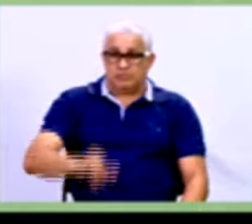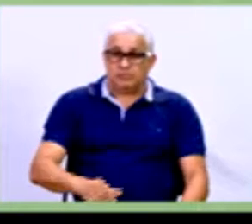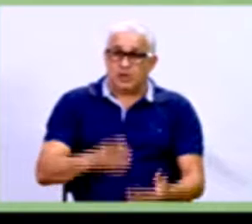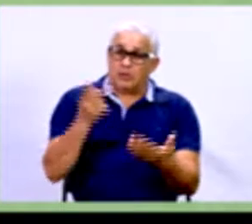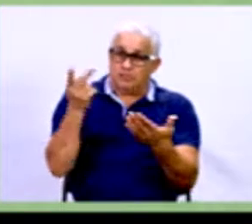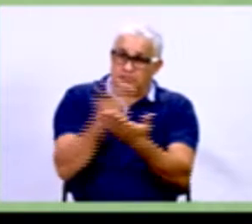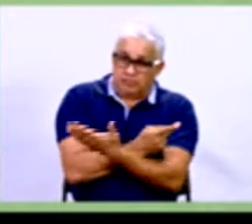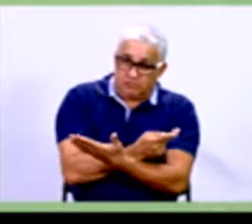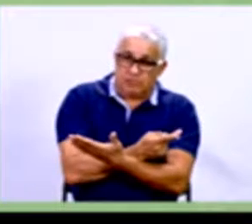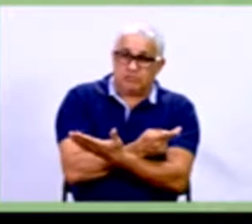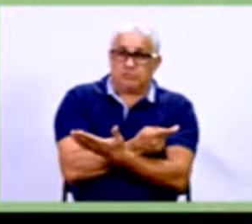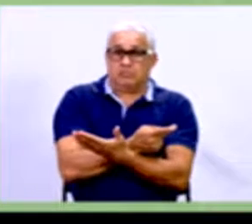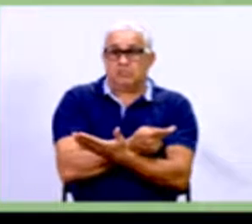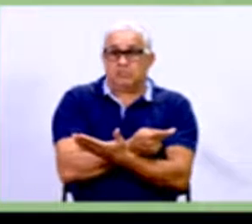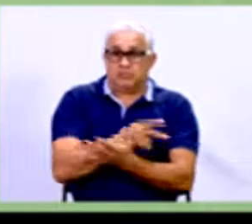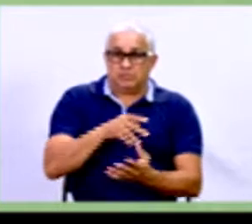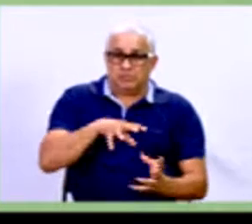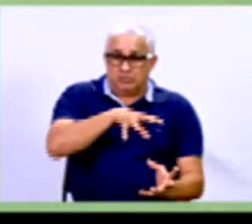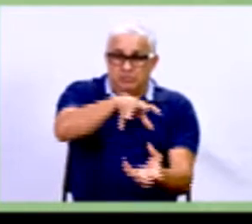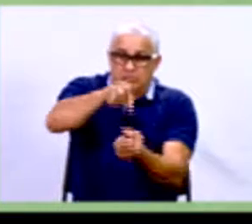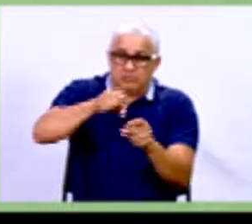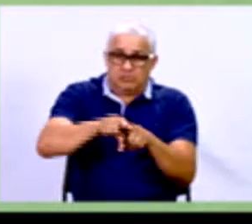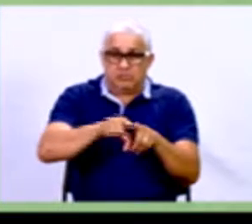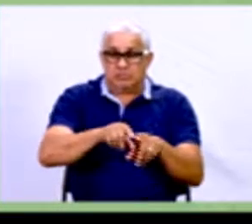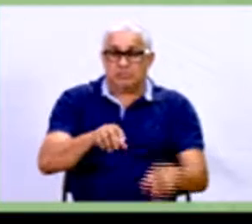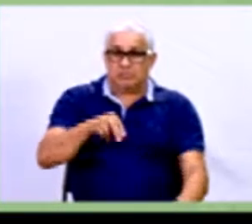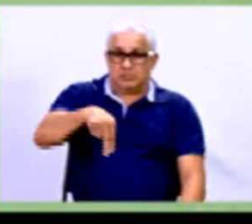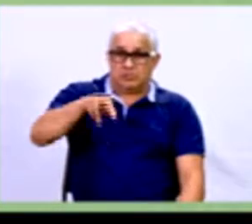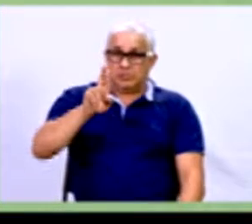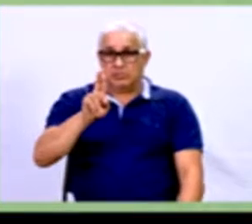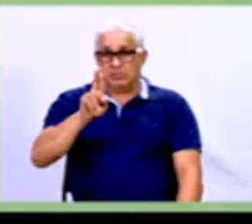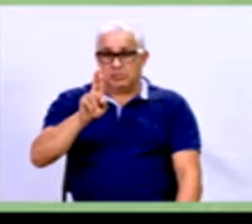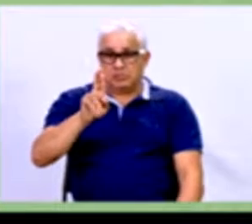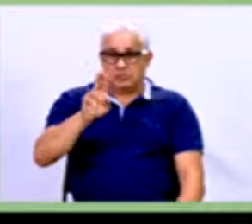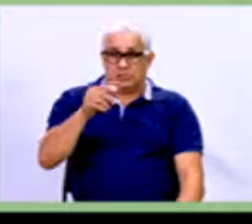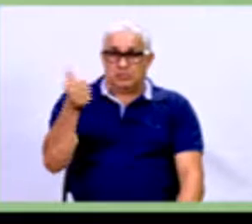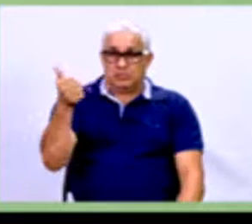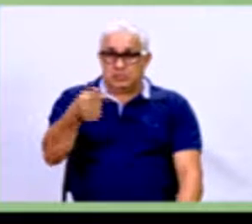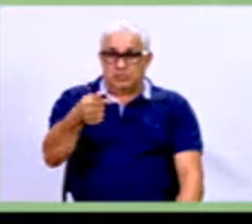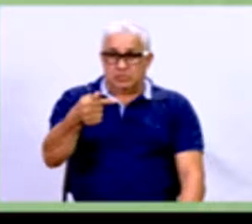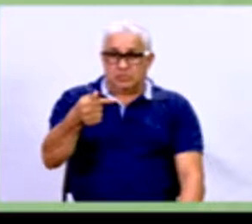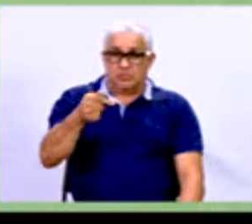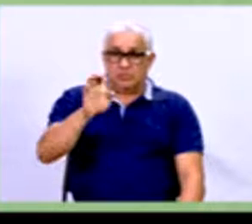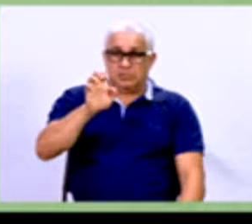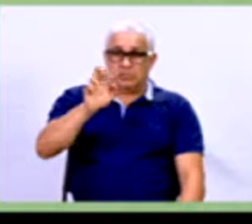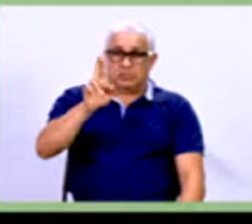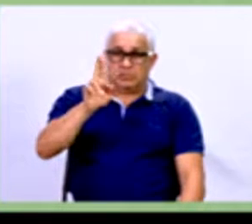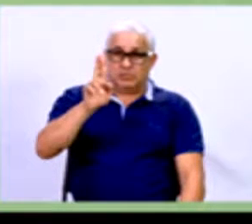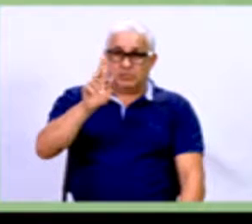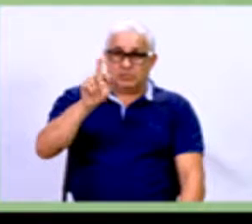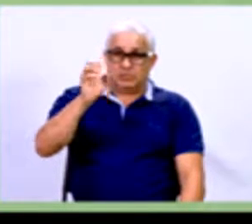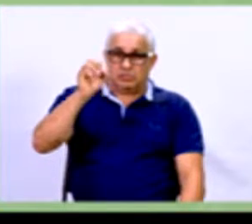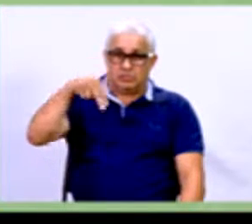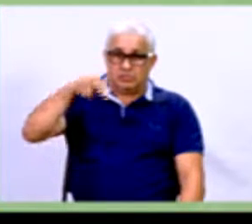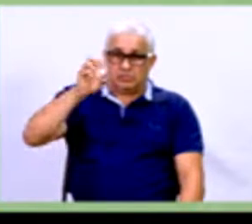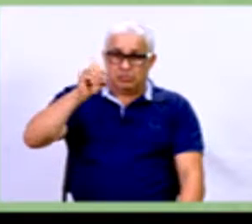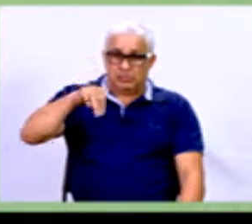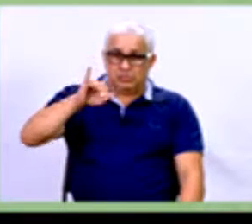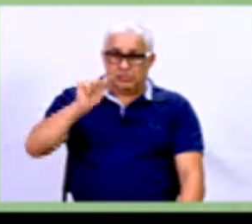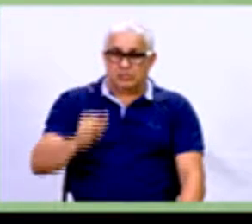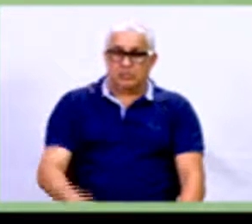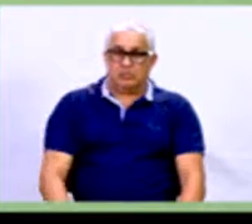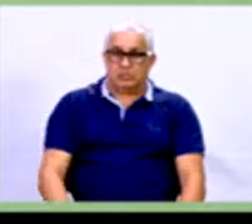nessa aula. A NR17, que trata de ergonomia. Então, eu gostaria que vocês, no decorrer dos estudos de